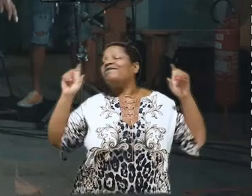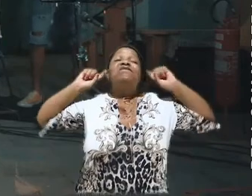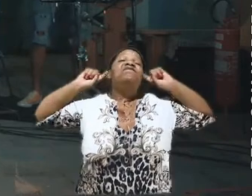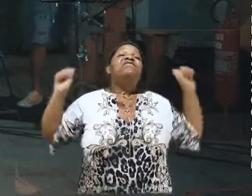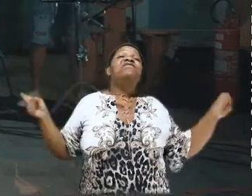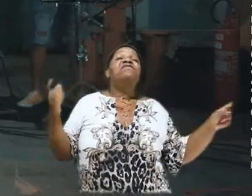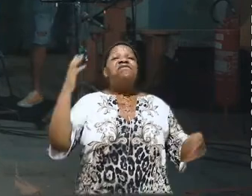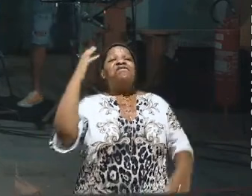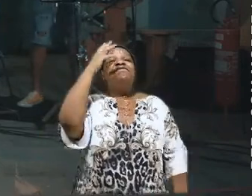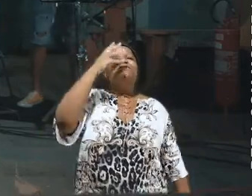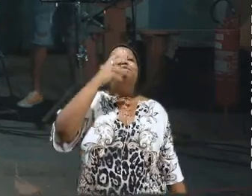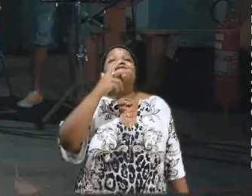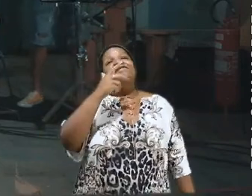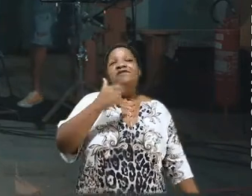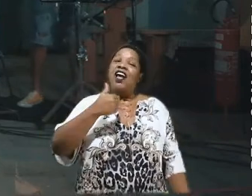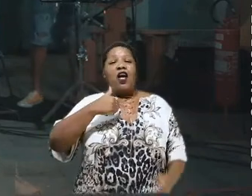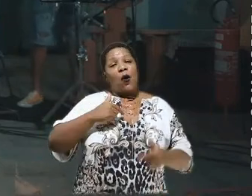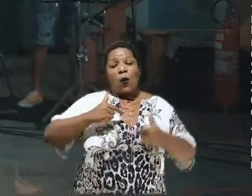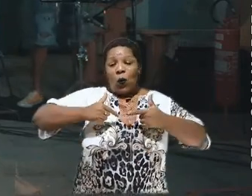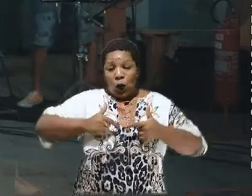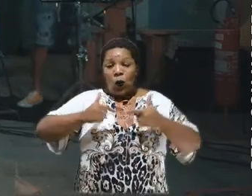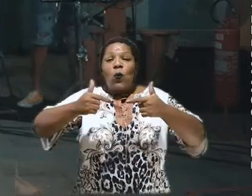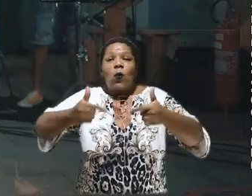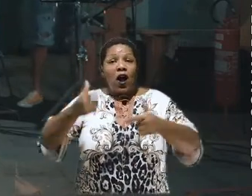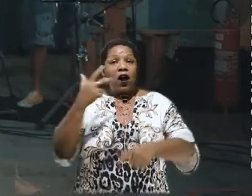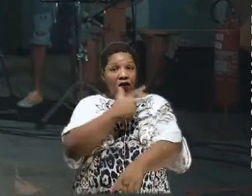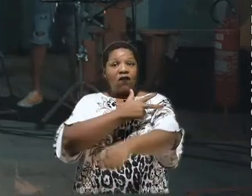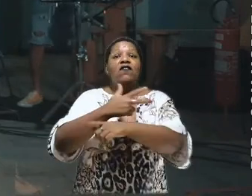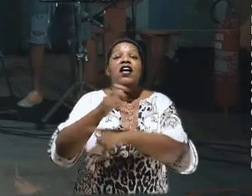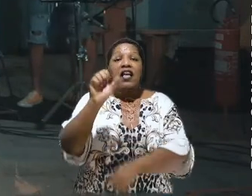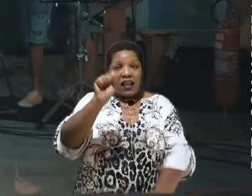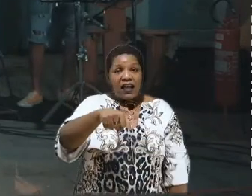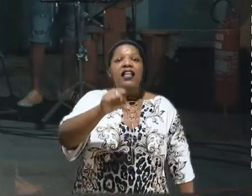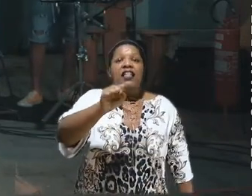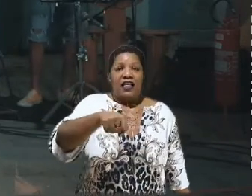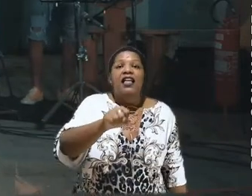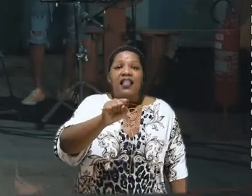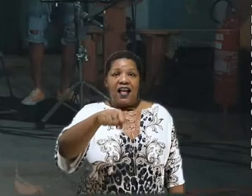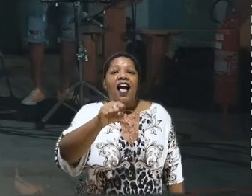quero ter mais uma batalha hoje eu vou vencer